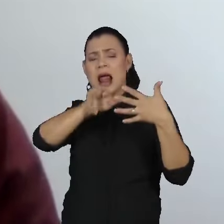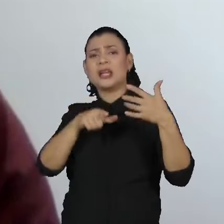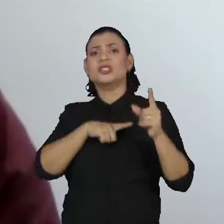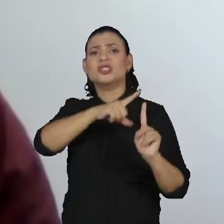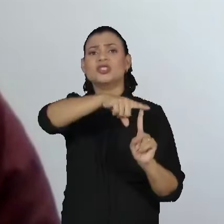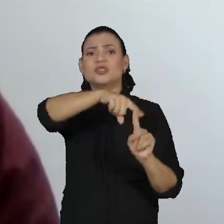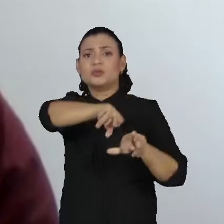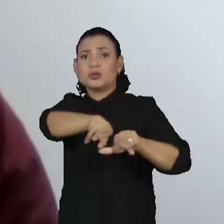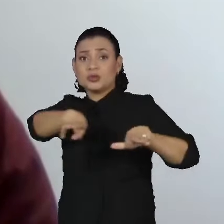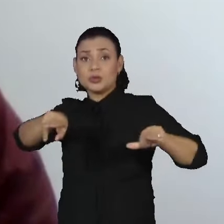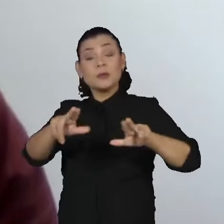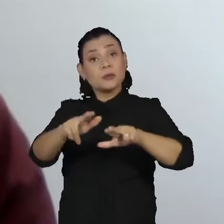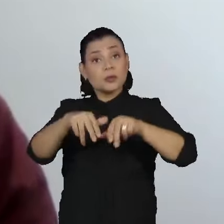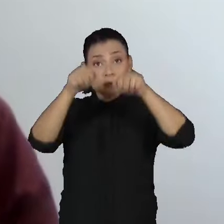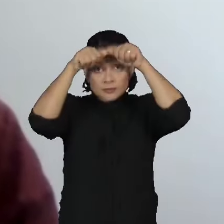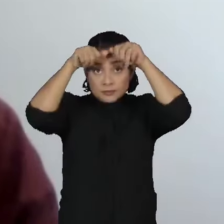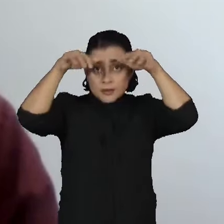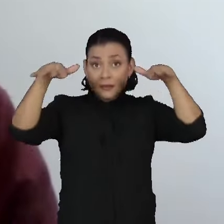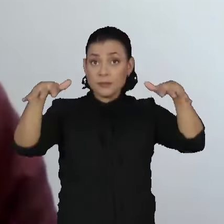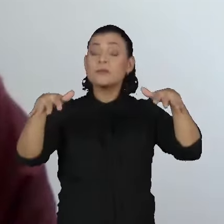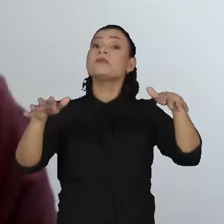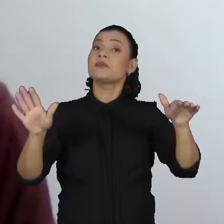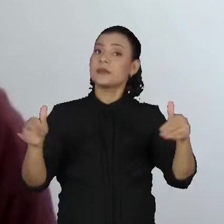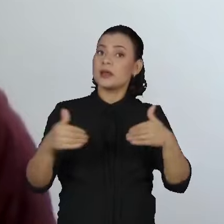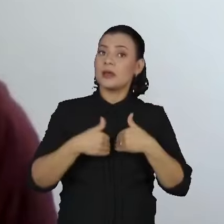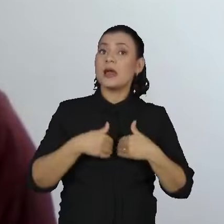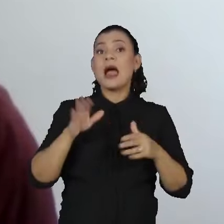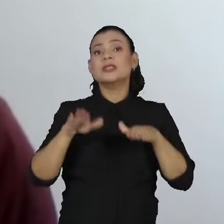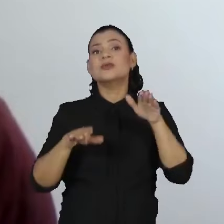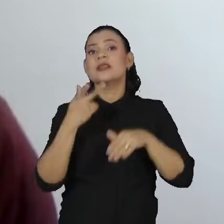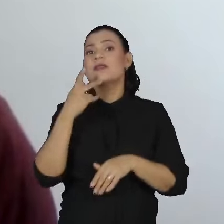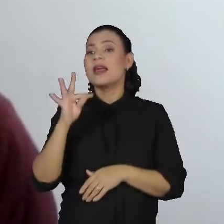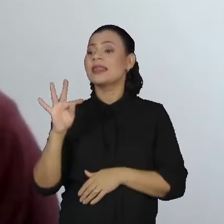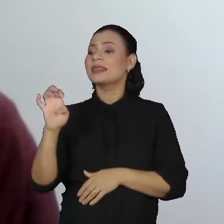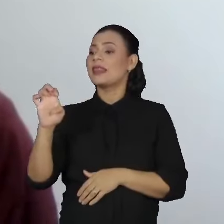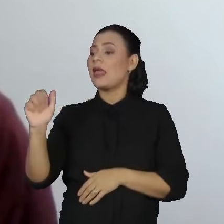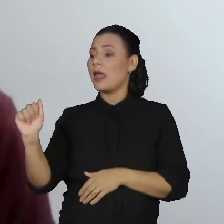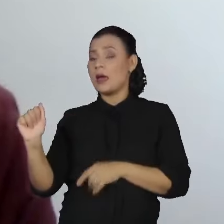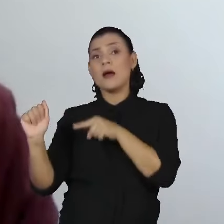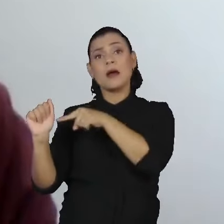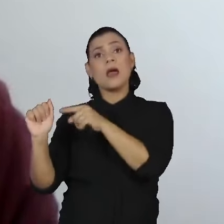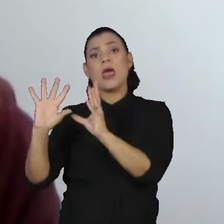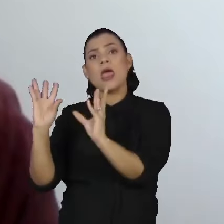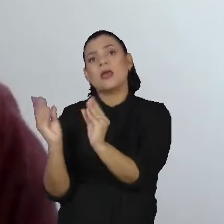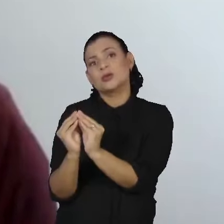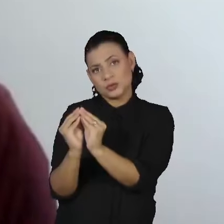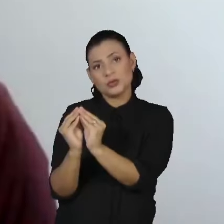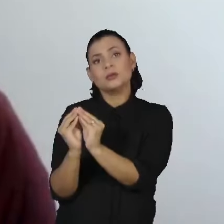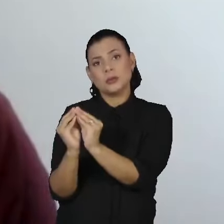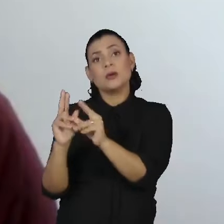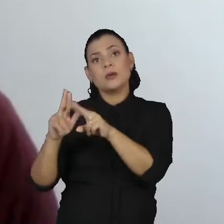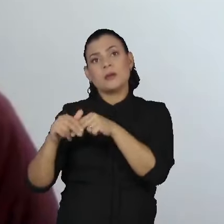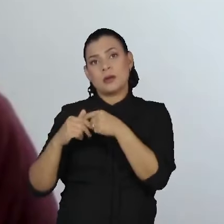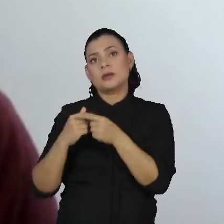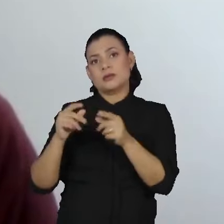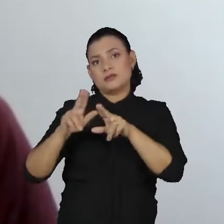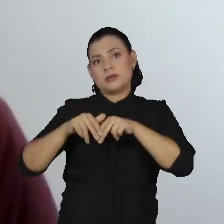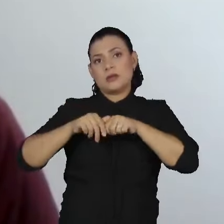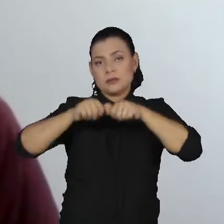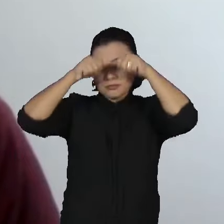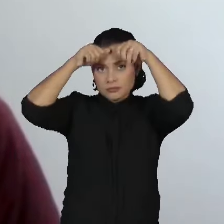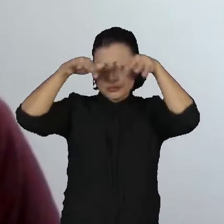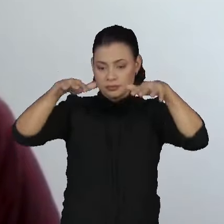de transtorno do espectro autista é a forma correta e, por vezes, as pessoas chamam de TEA também, que é a nomenclatura de forma reduzida. E a